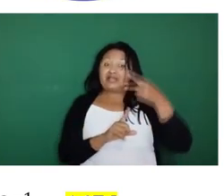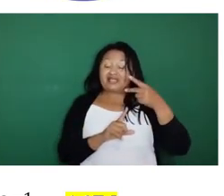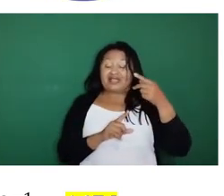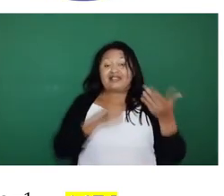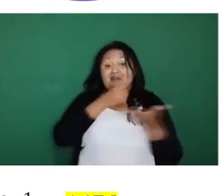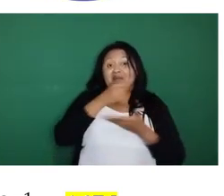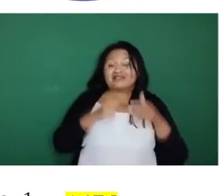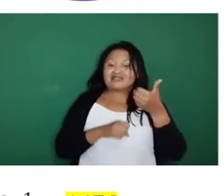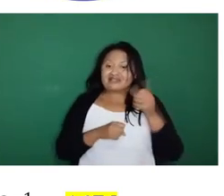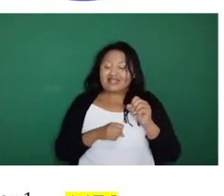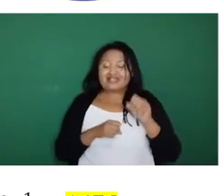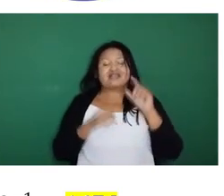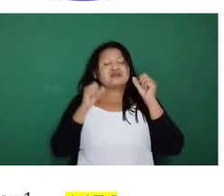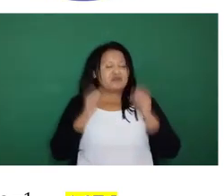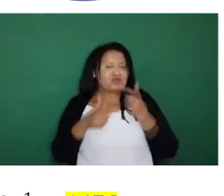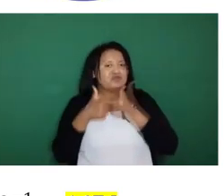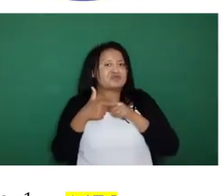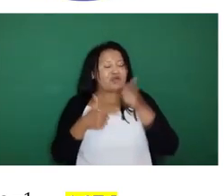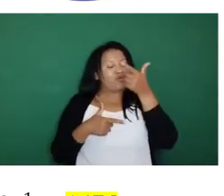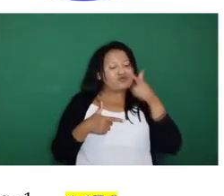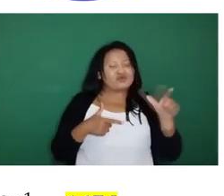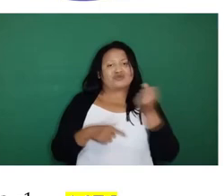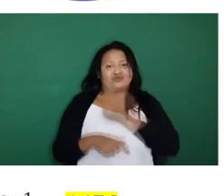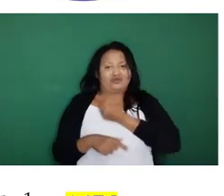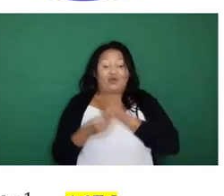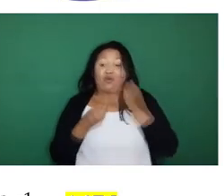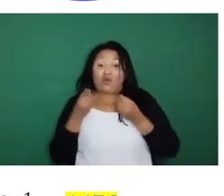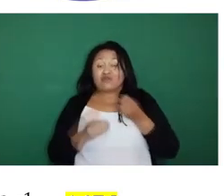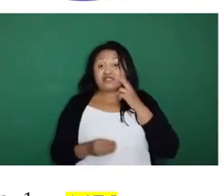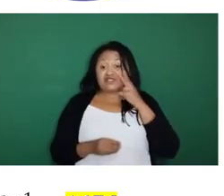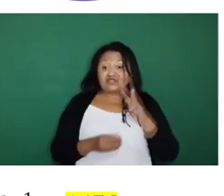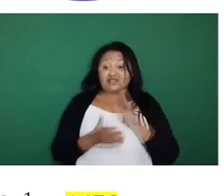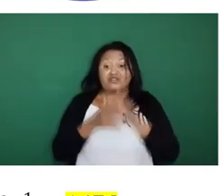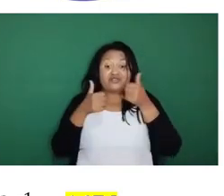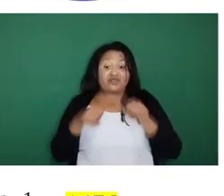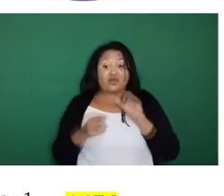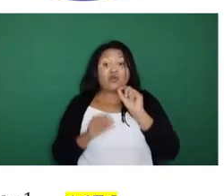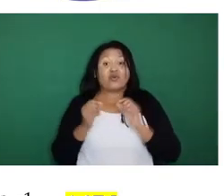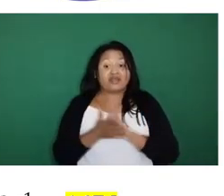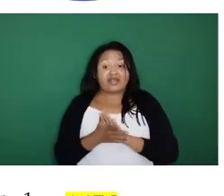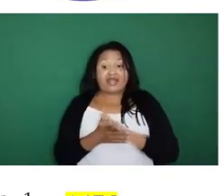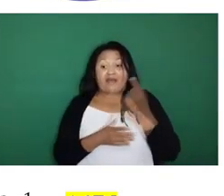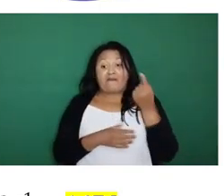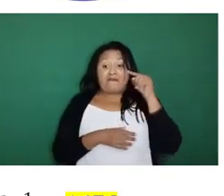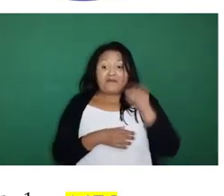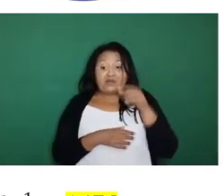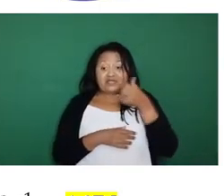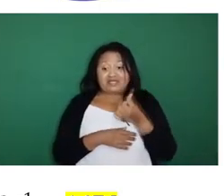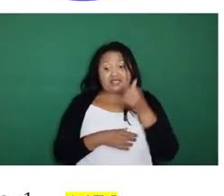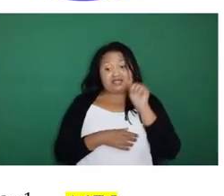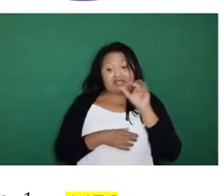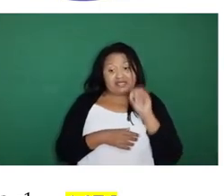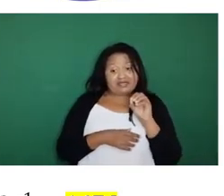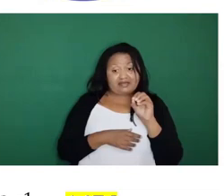RD e com a gente pode subtrair normalmente os outros números como vocês viram aqui ó ficou 1.670